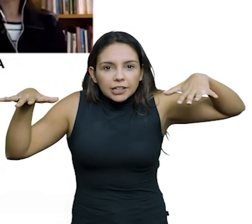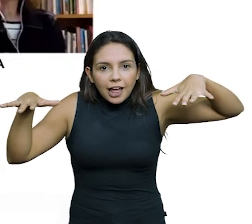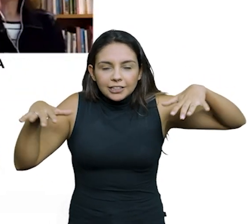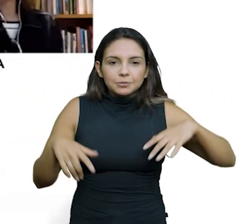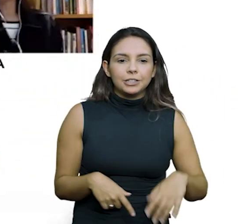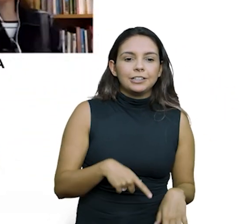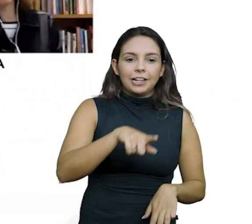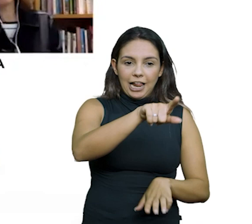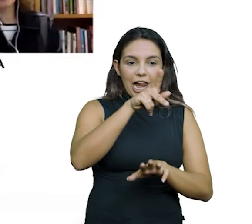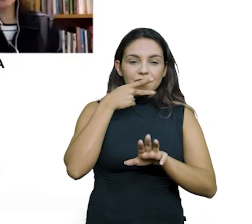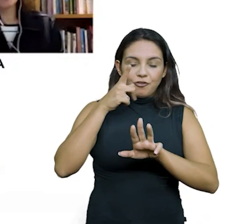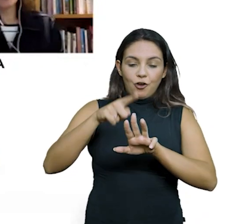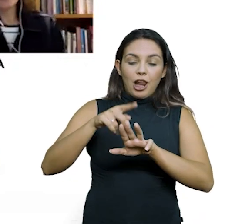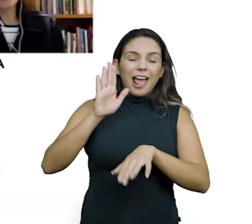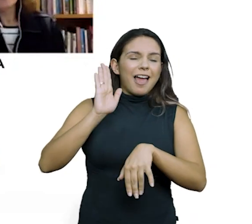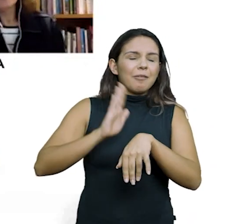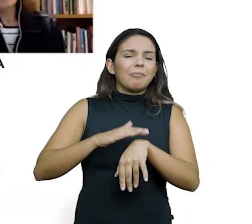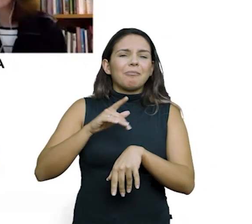mais bonitos dele.